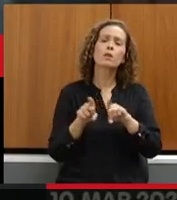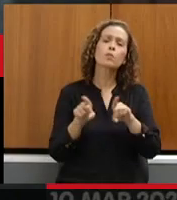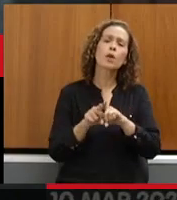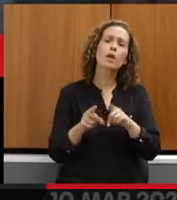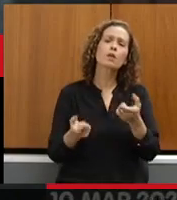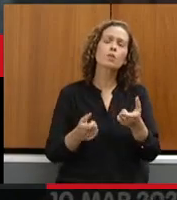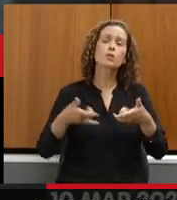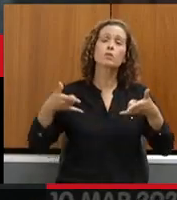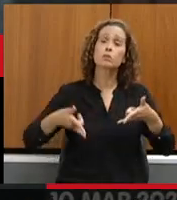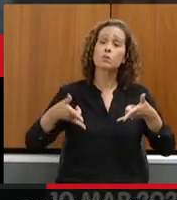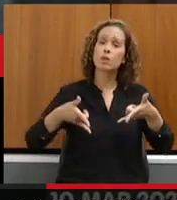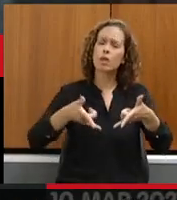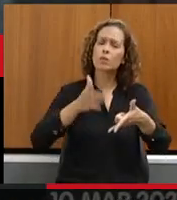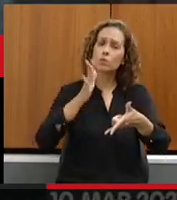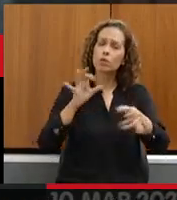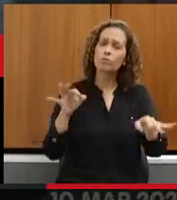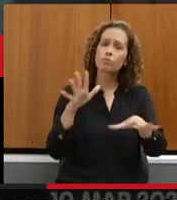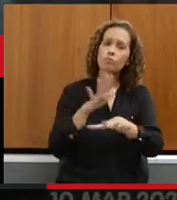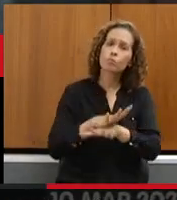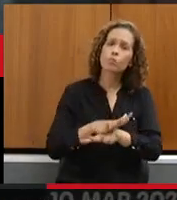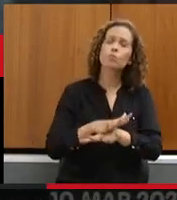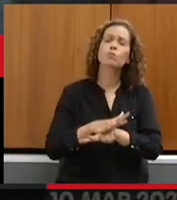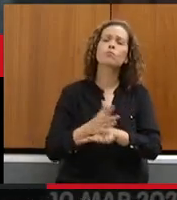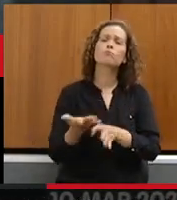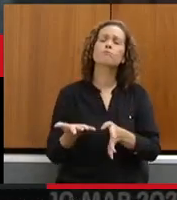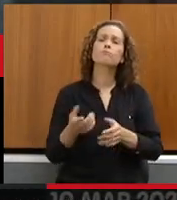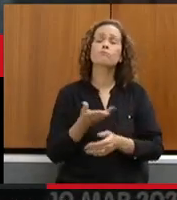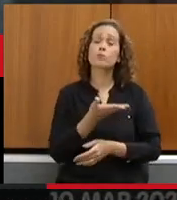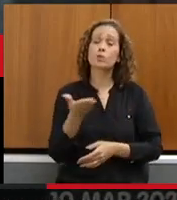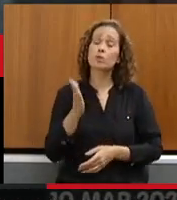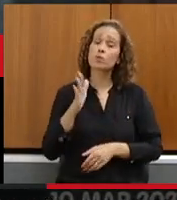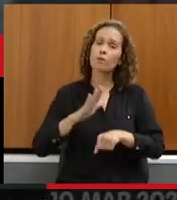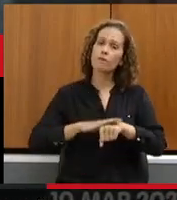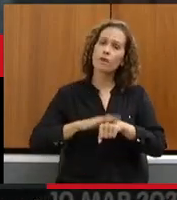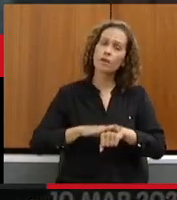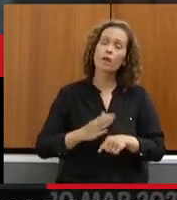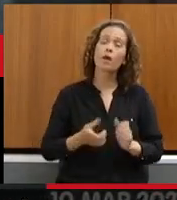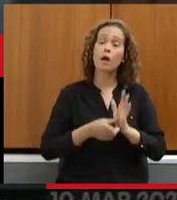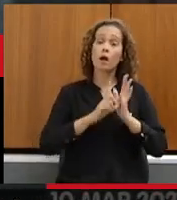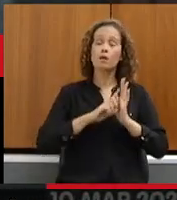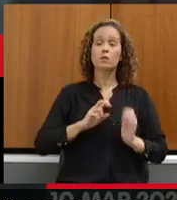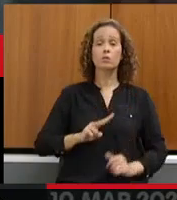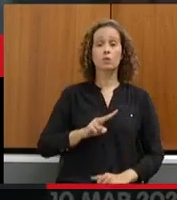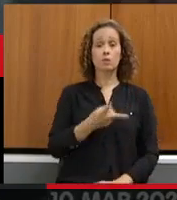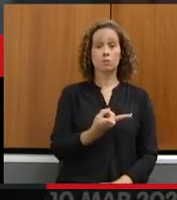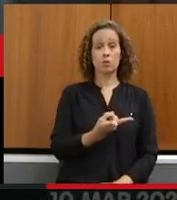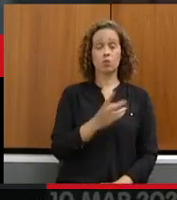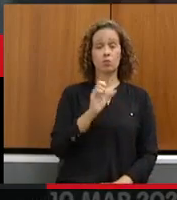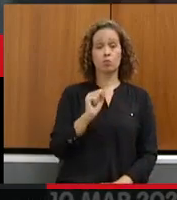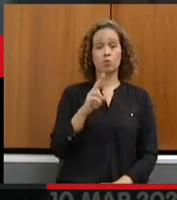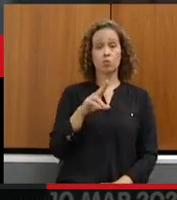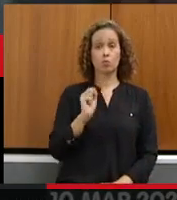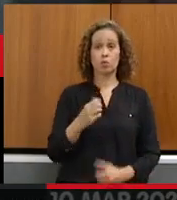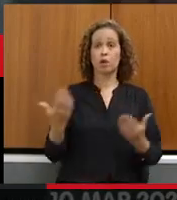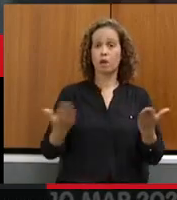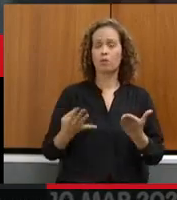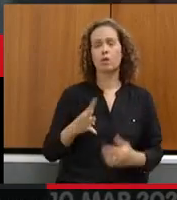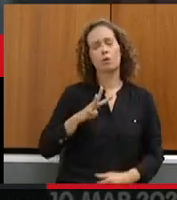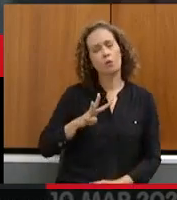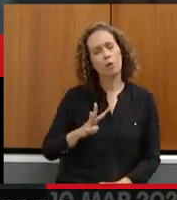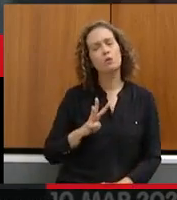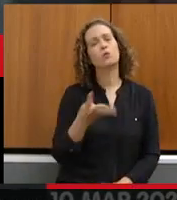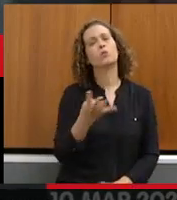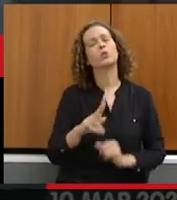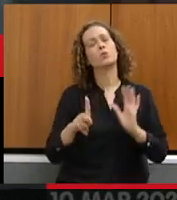dos leitos habilitados ou criados é que nem você falou antes tinha dois mil leitos para o SUS agora tem quatro mil os leitos